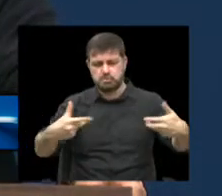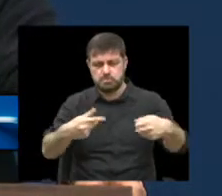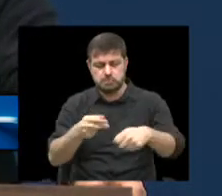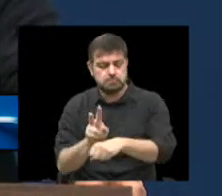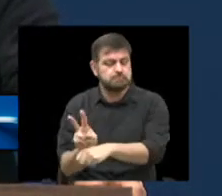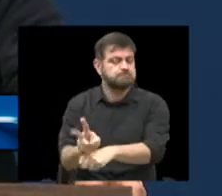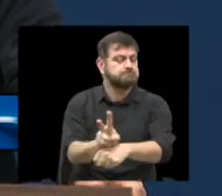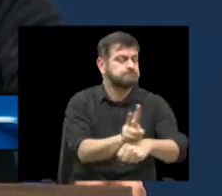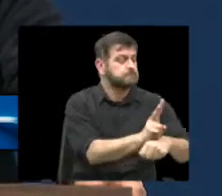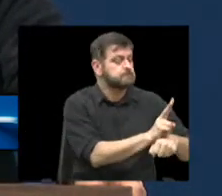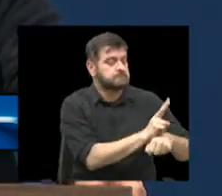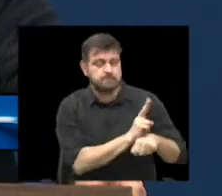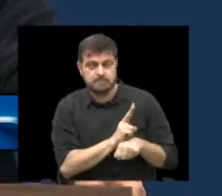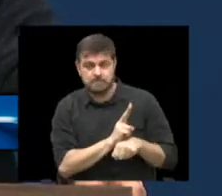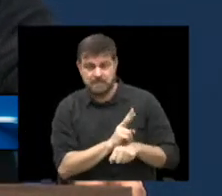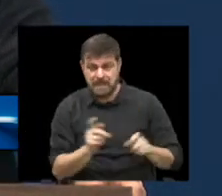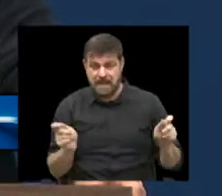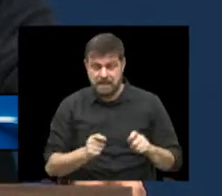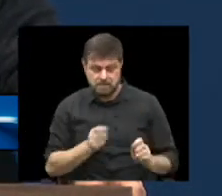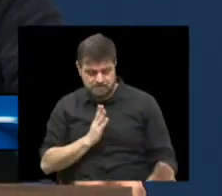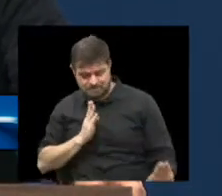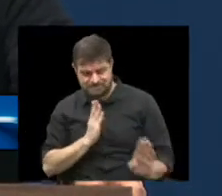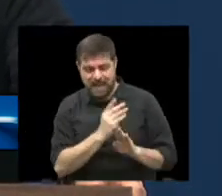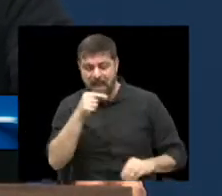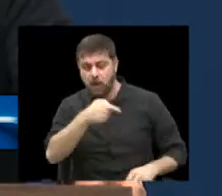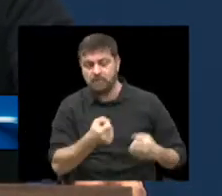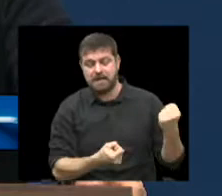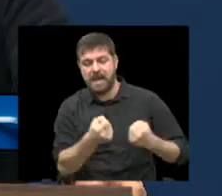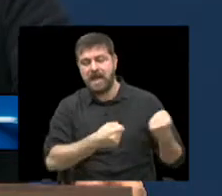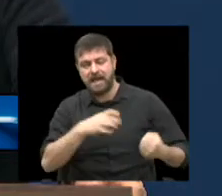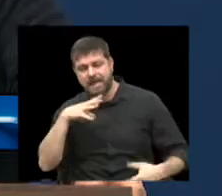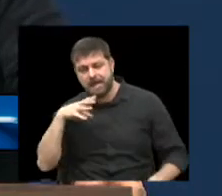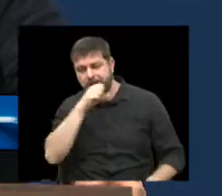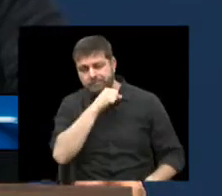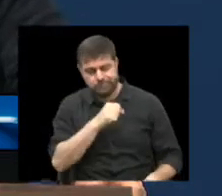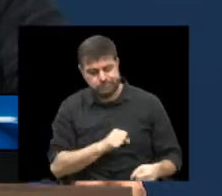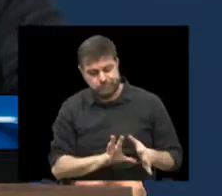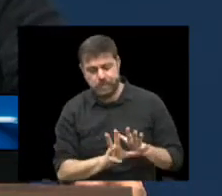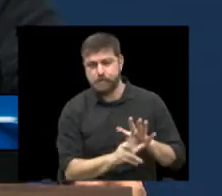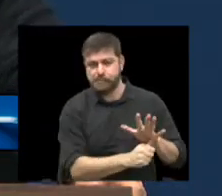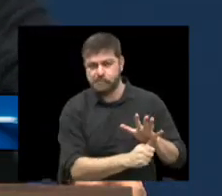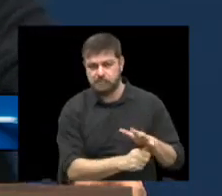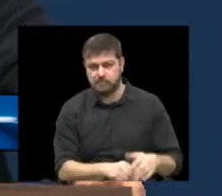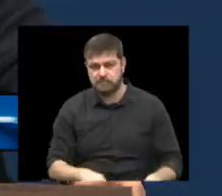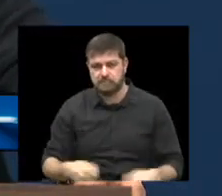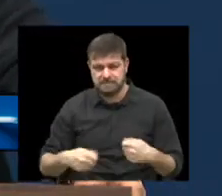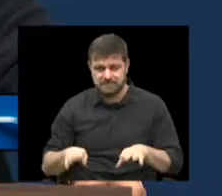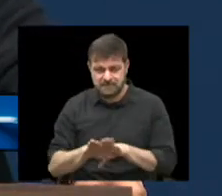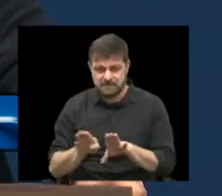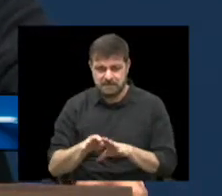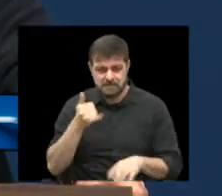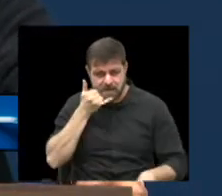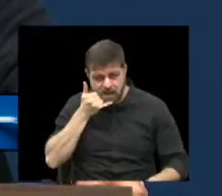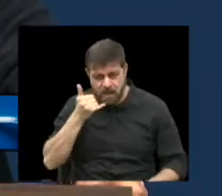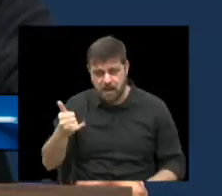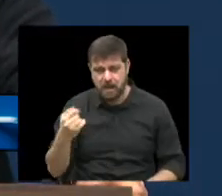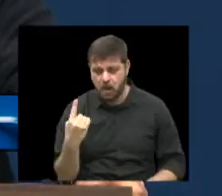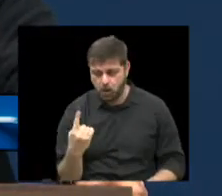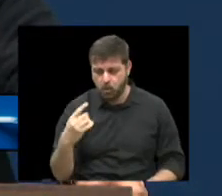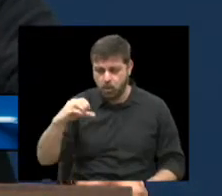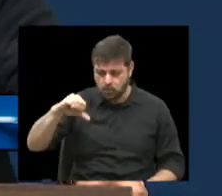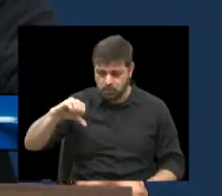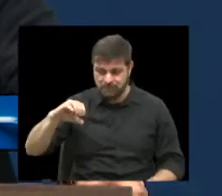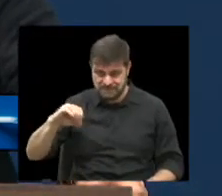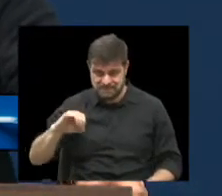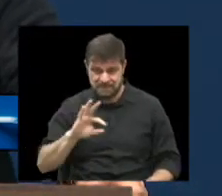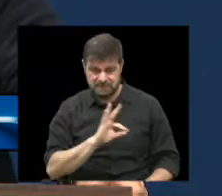vigiando e podendo, então, contribuir, obviamente, também, até o momento, teria que ligar também para um 190 também,